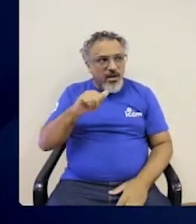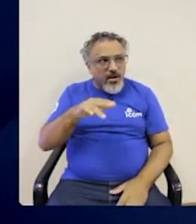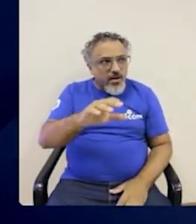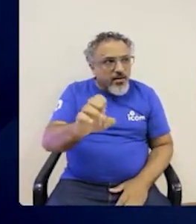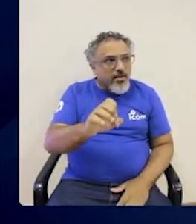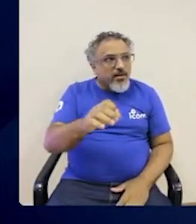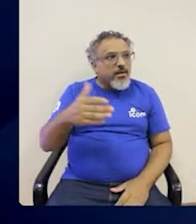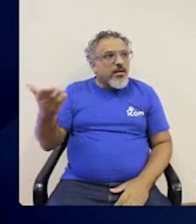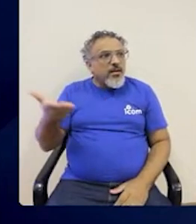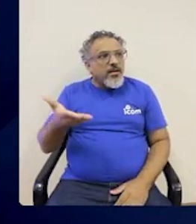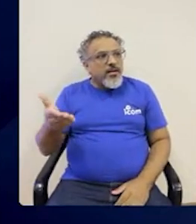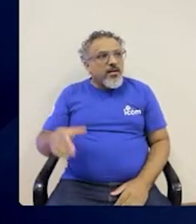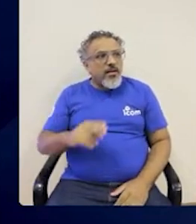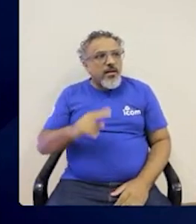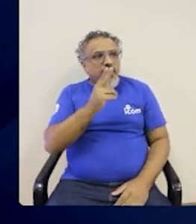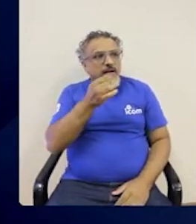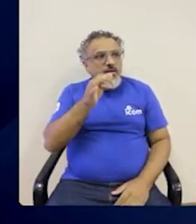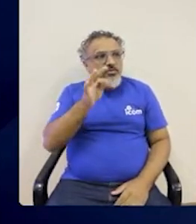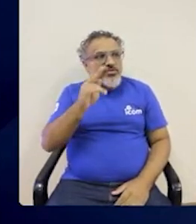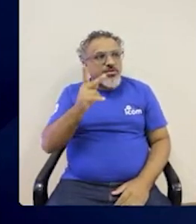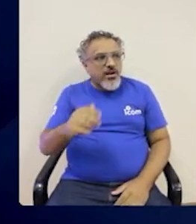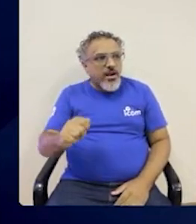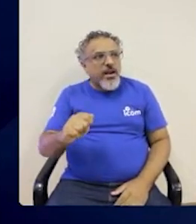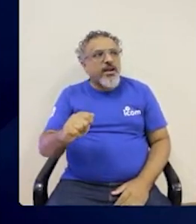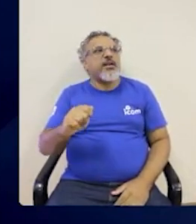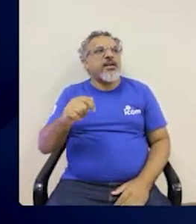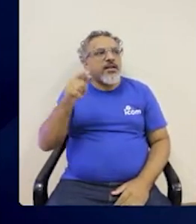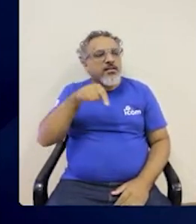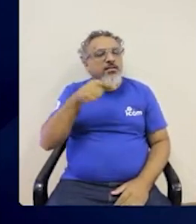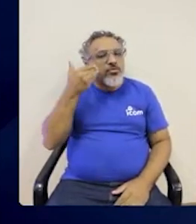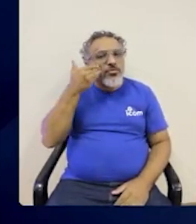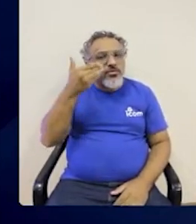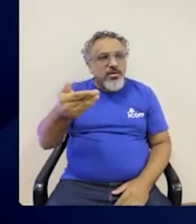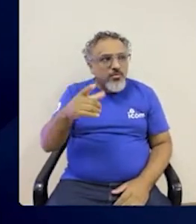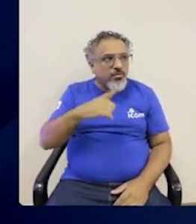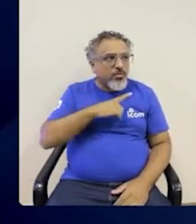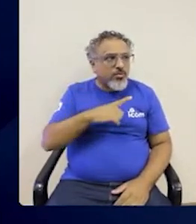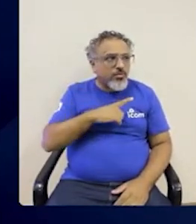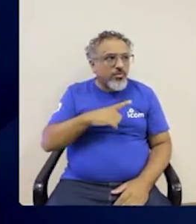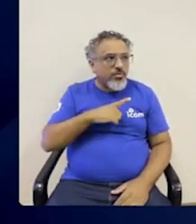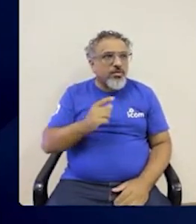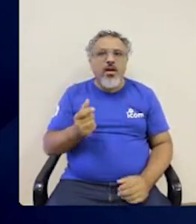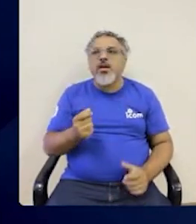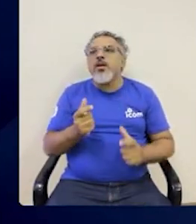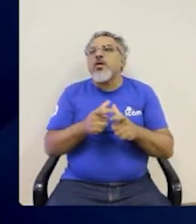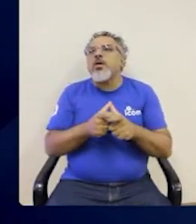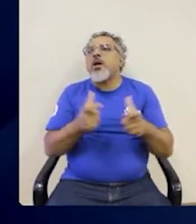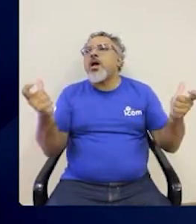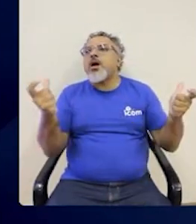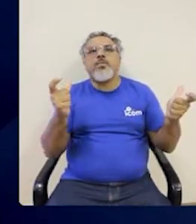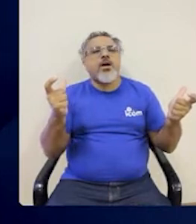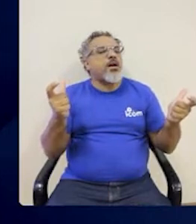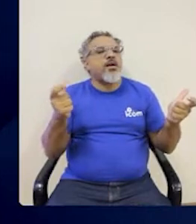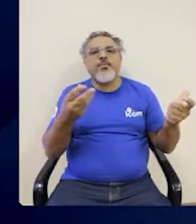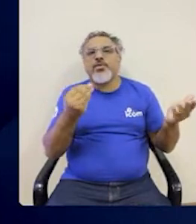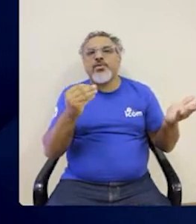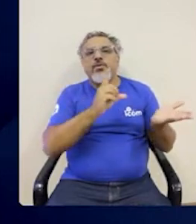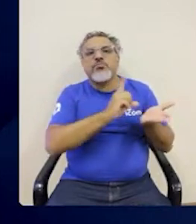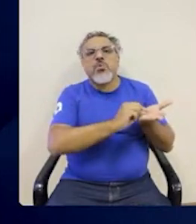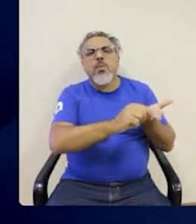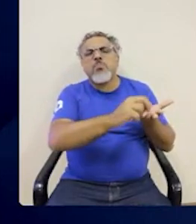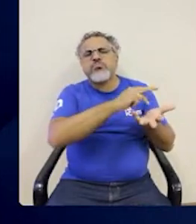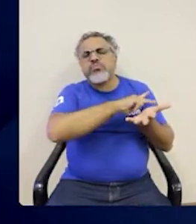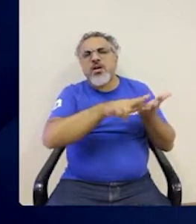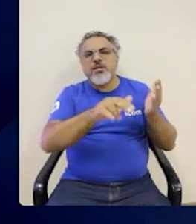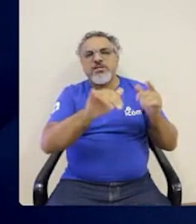gente tem hoje de evidência é que existe uma gama muito grande de